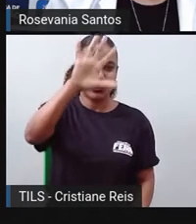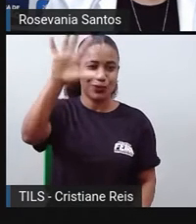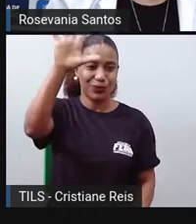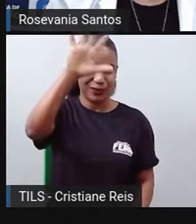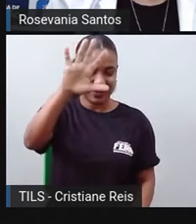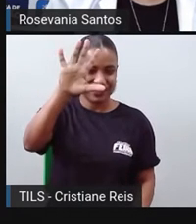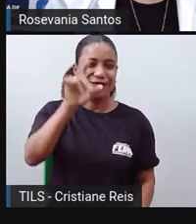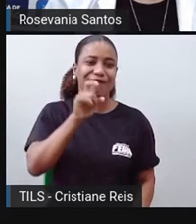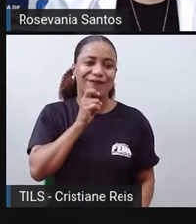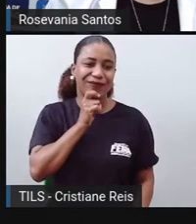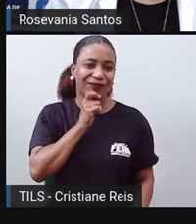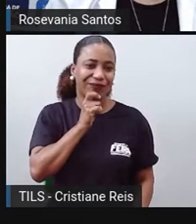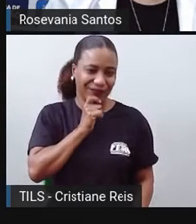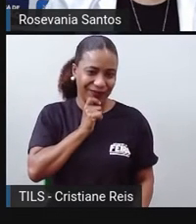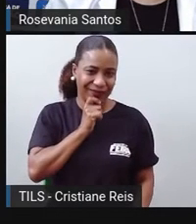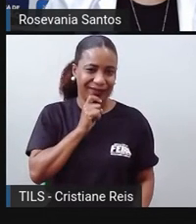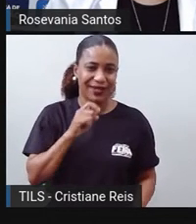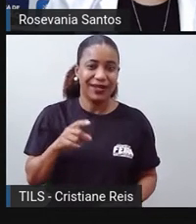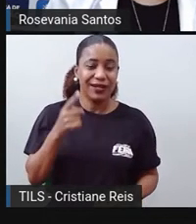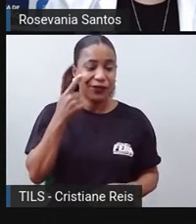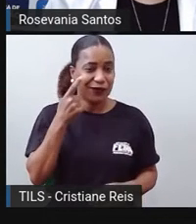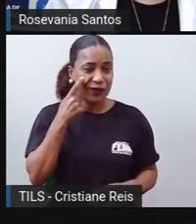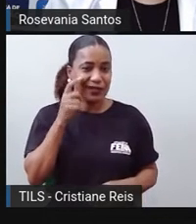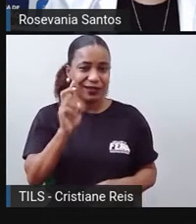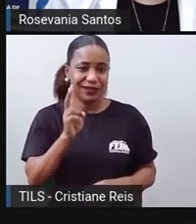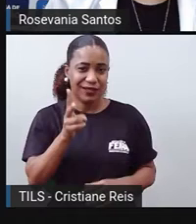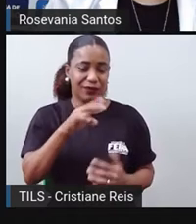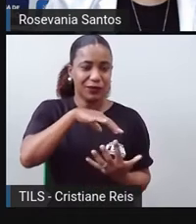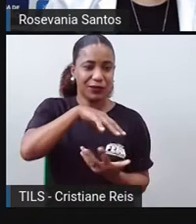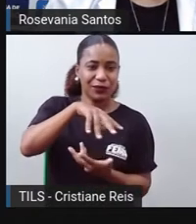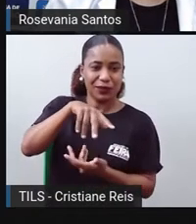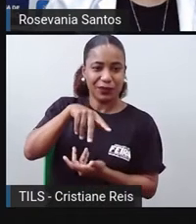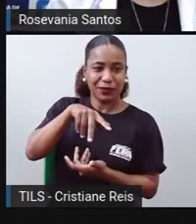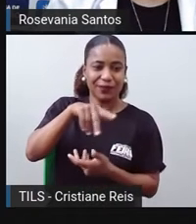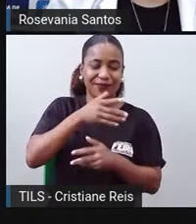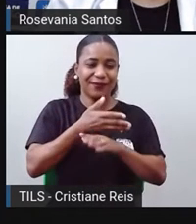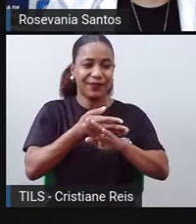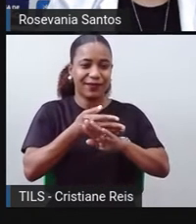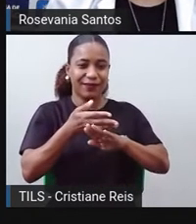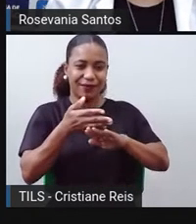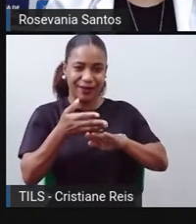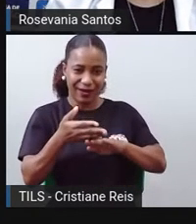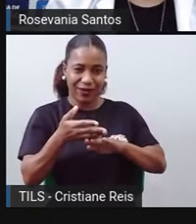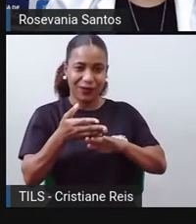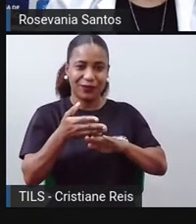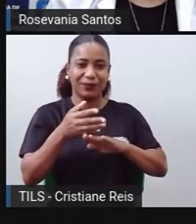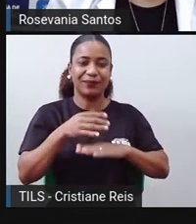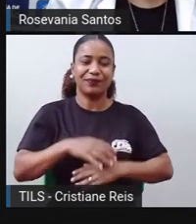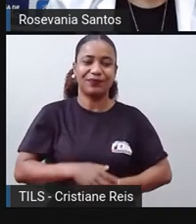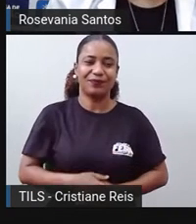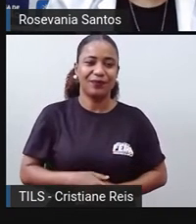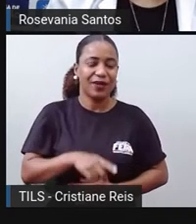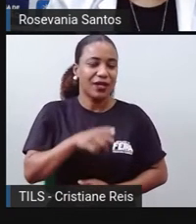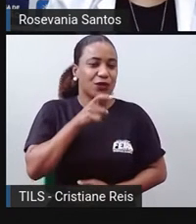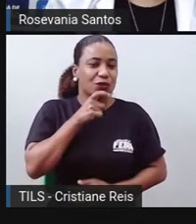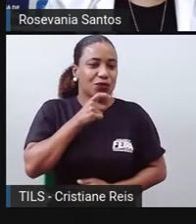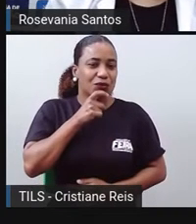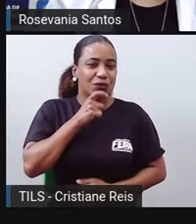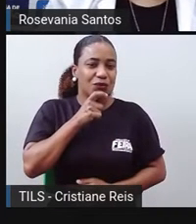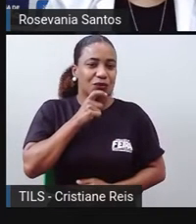principal é você ver o tempo todo esse, né, espaçozinho aí formado ou composto por gelo,